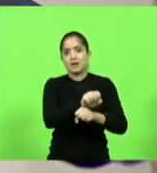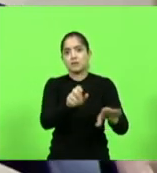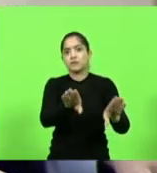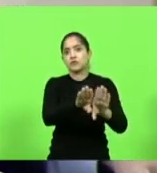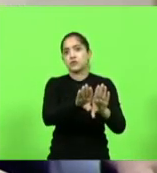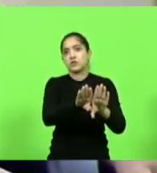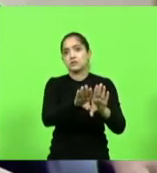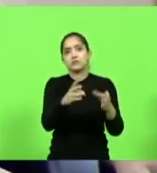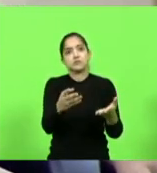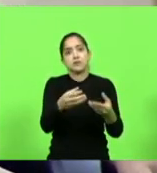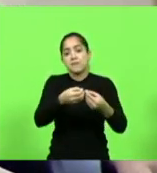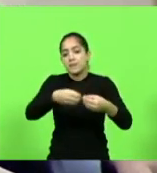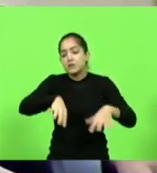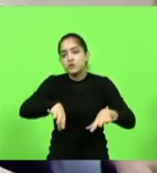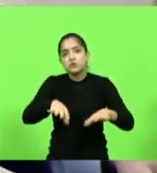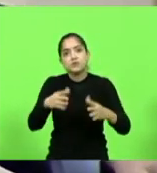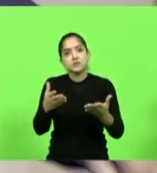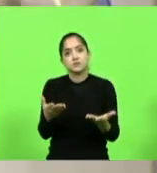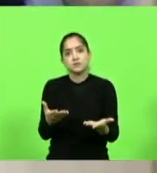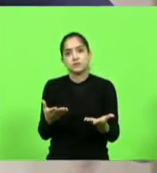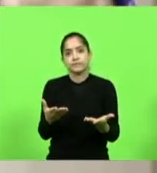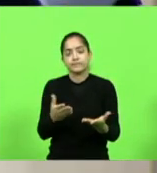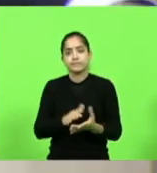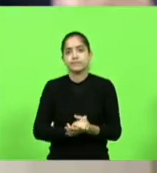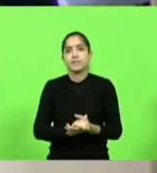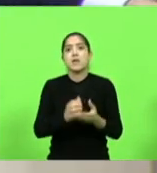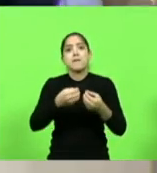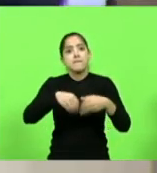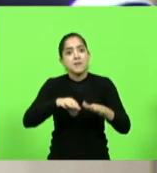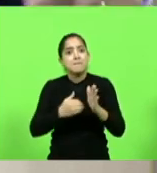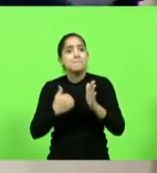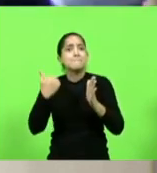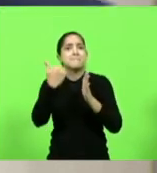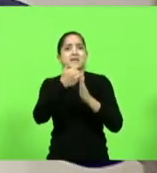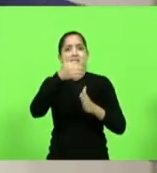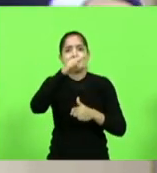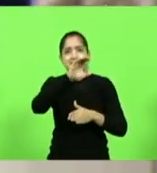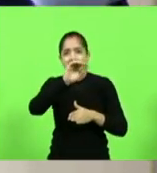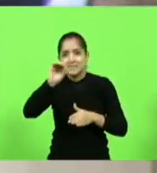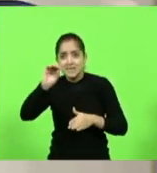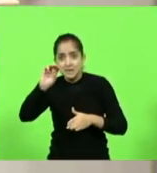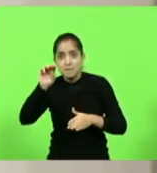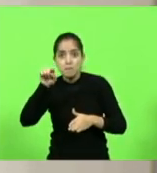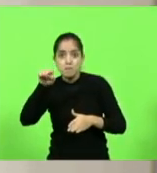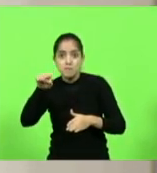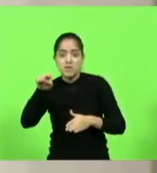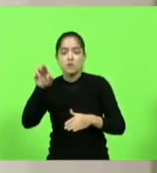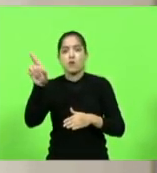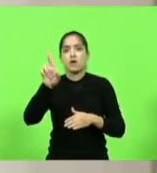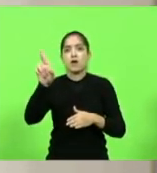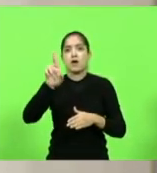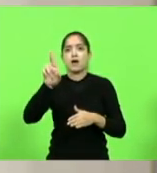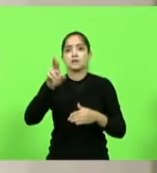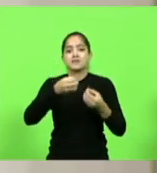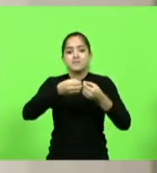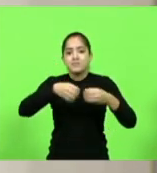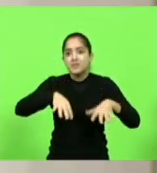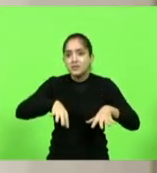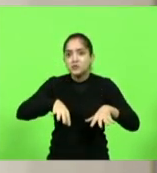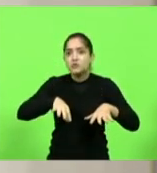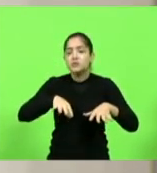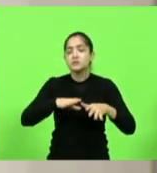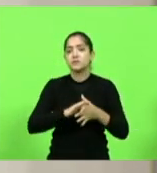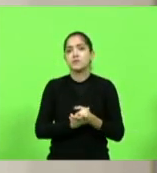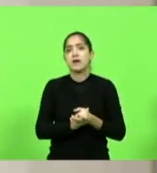dá prejuízo para o Estado de Santa Catarina. Dá mais de R$100 mil mensais de prejuízo para Santa Catarina. E quando